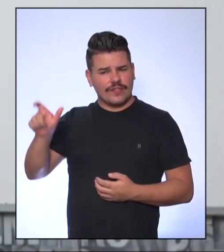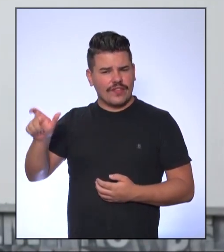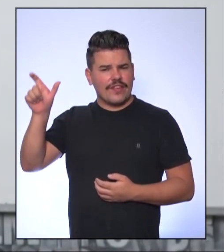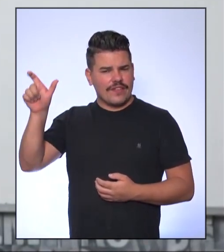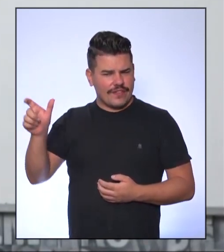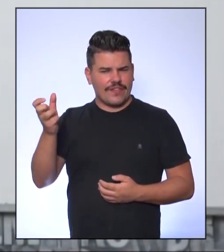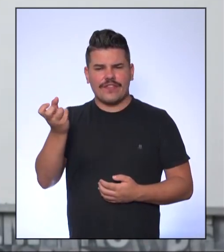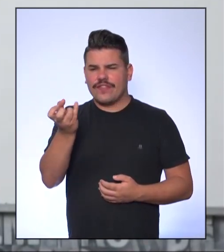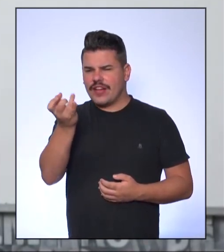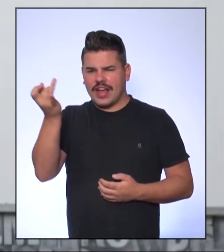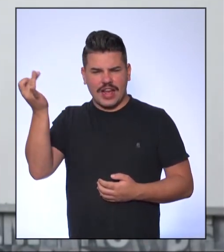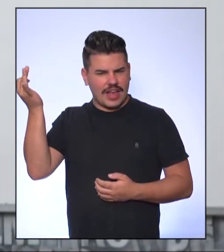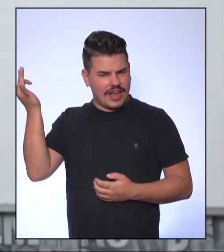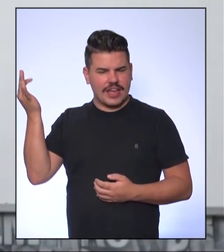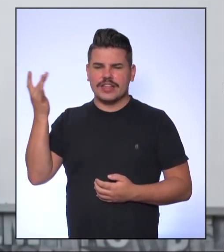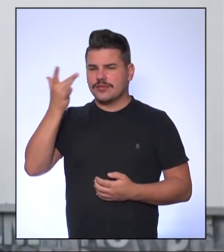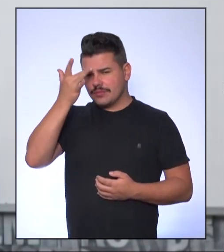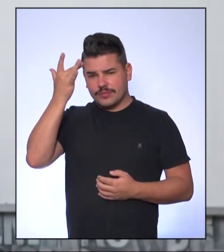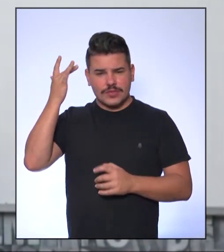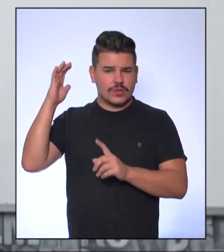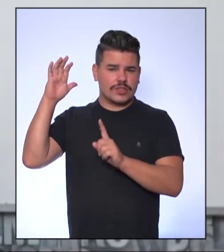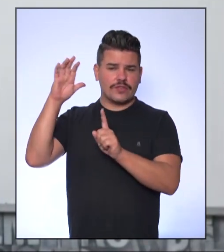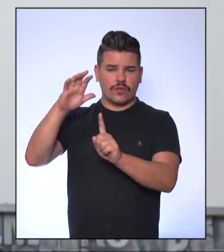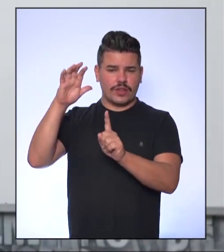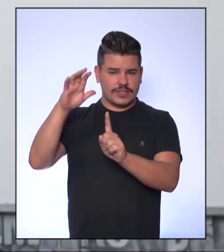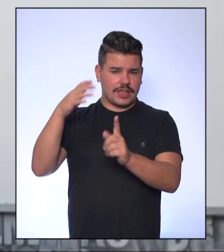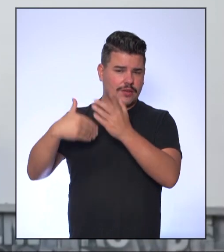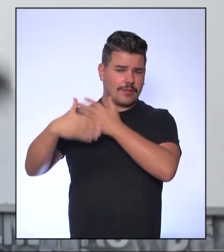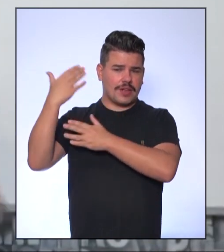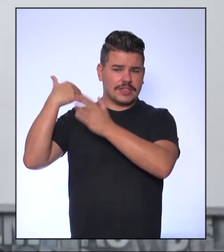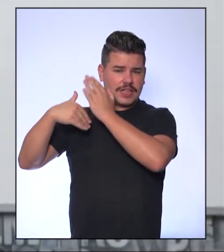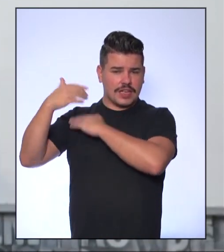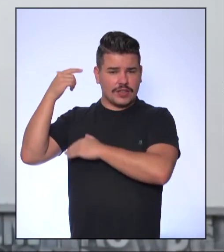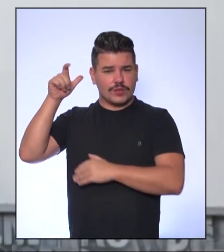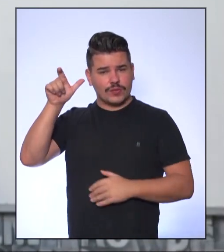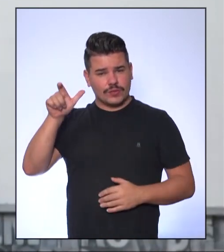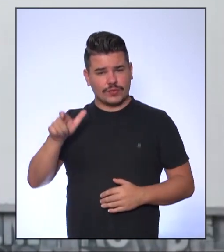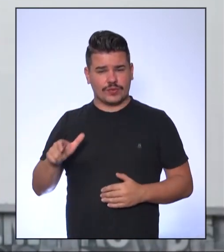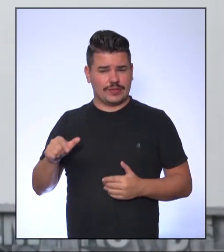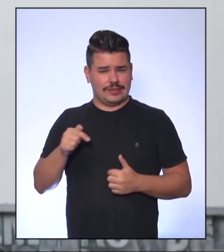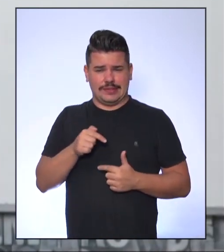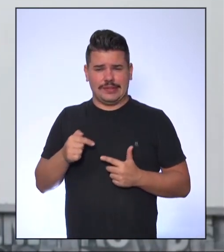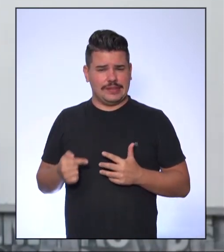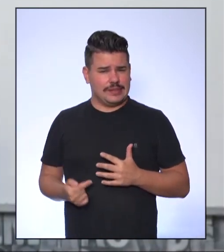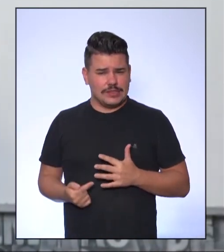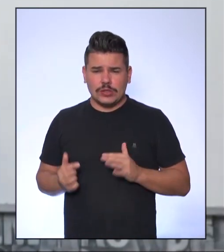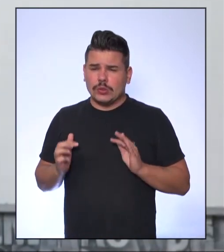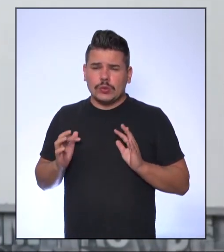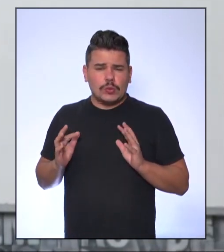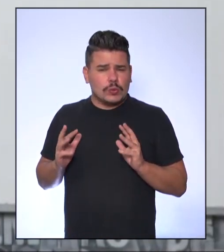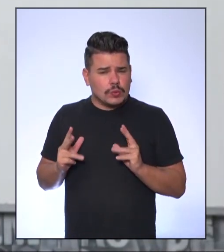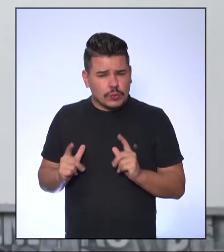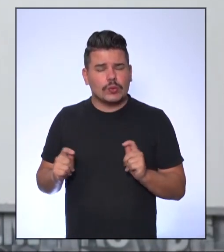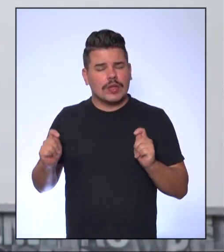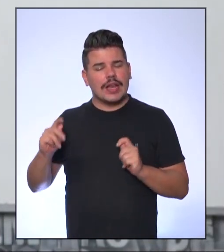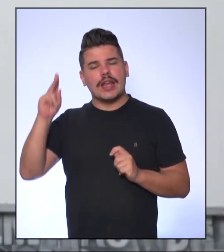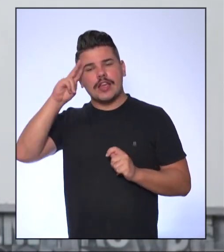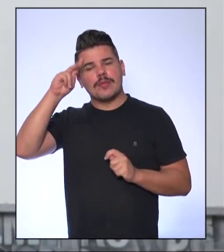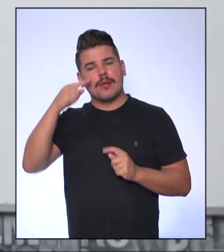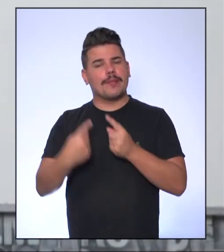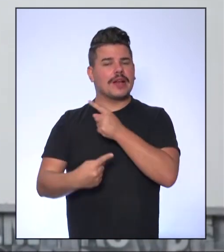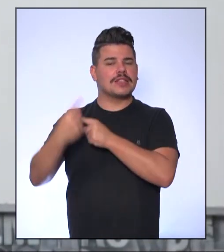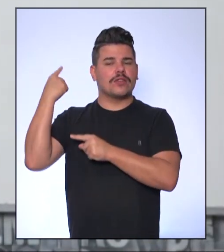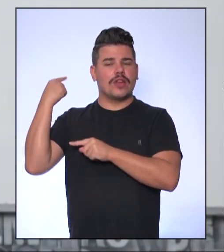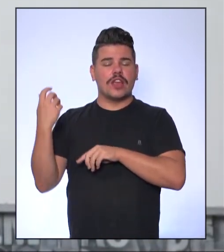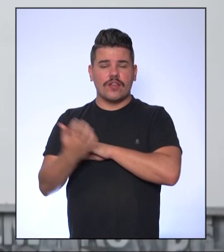Smith, influência de Immanuel Kant, de John Locke. Tudo isso lembra muito a Revolução Francesa. O